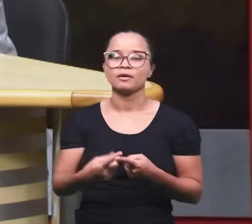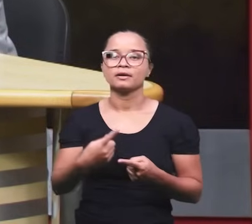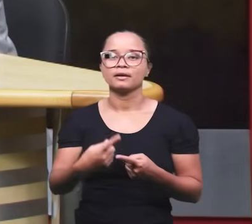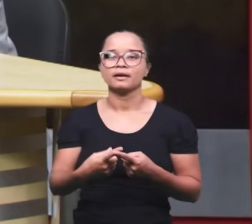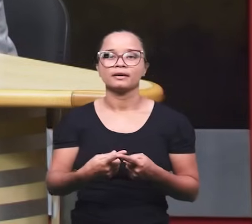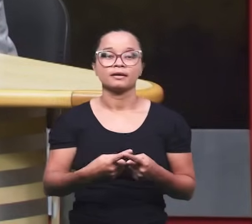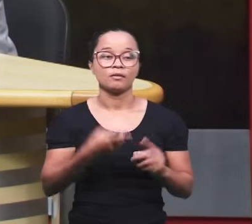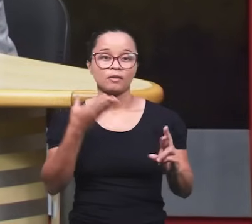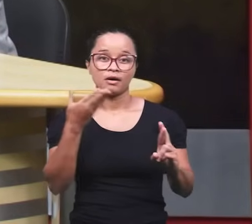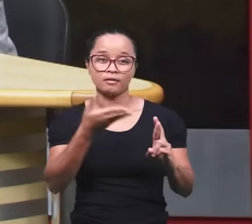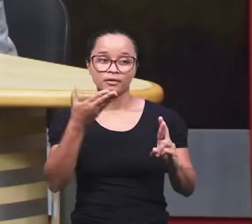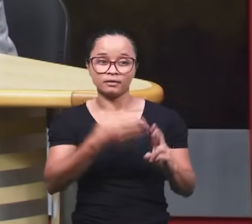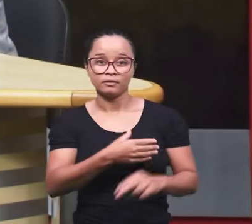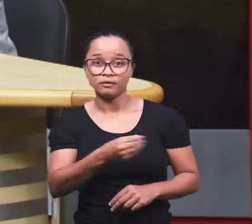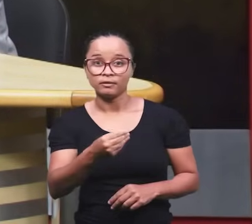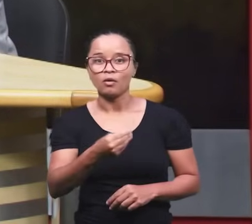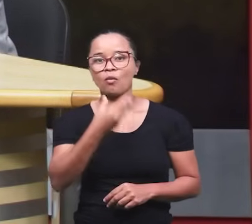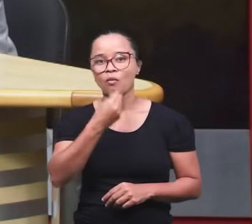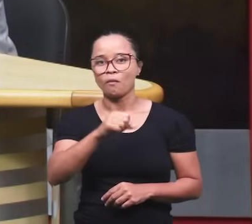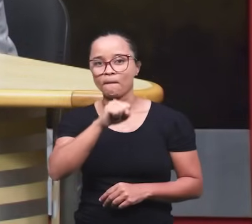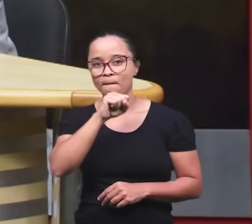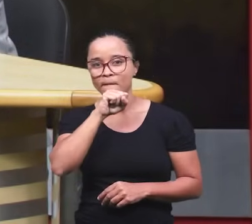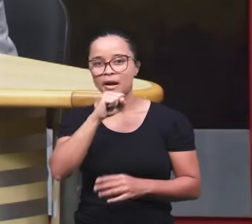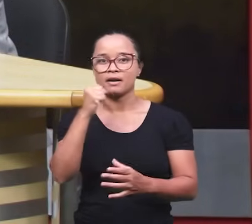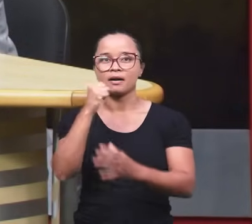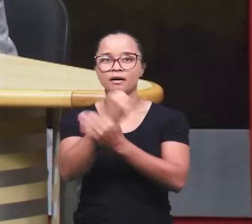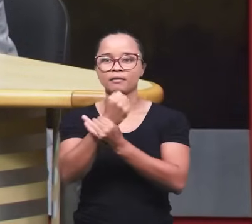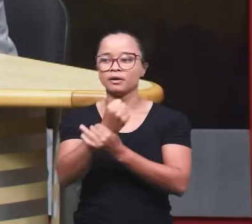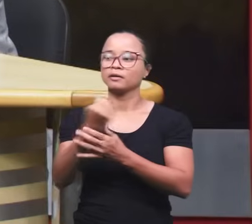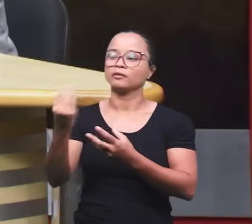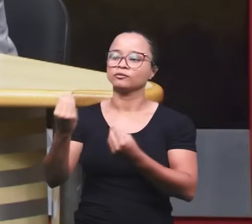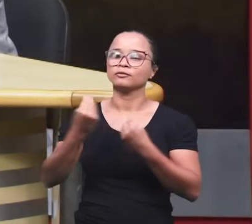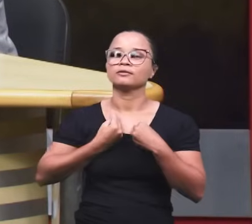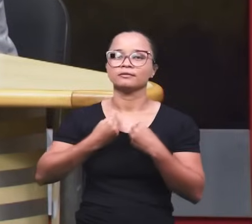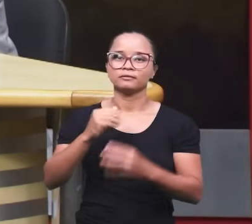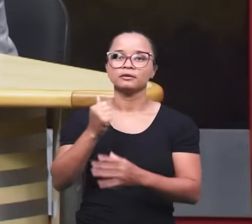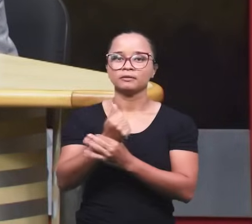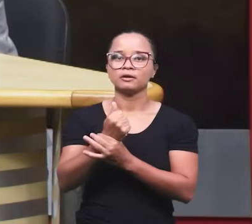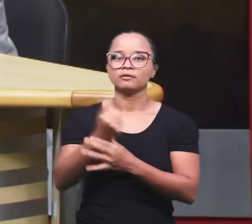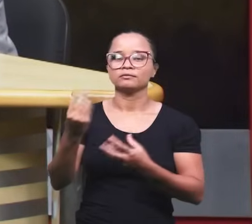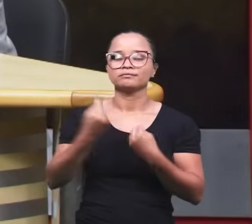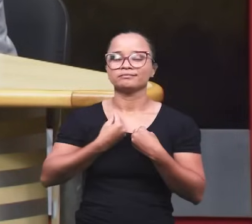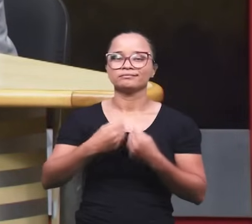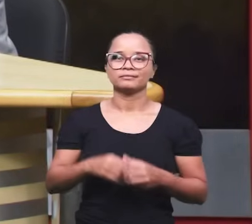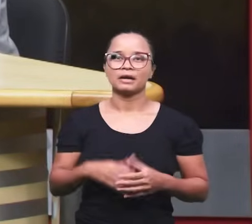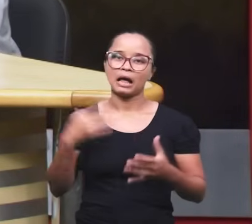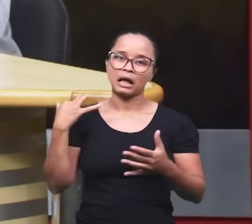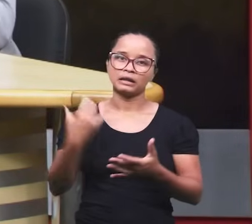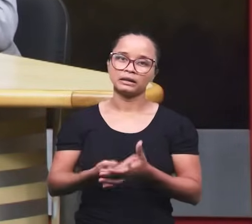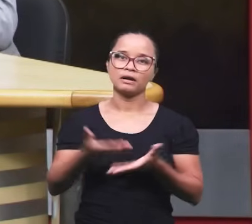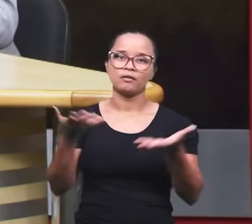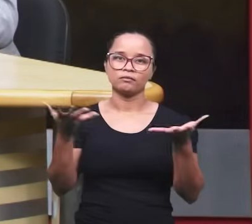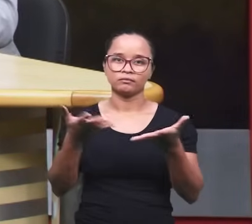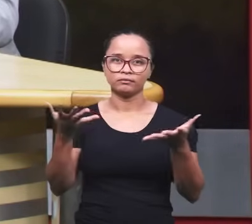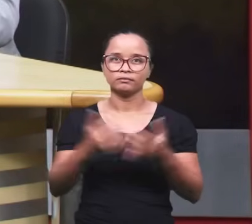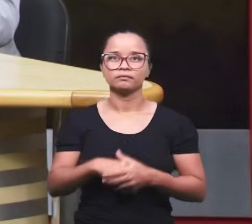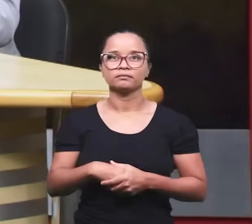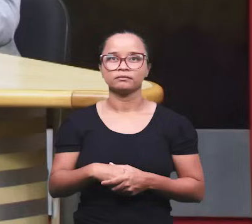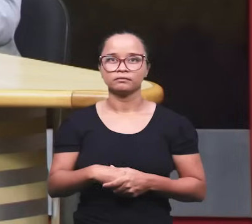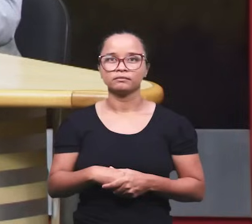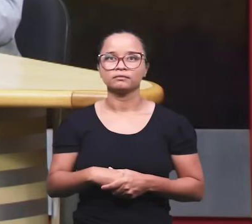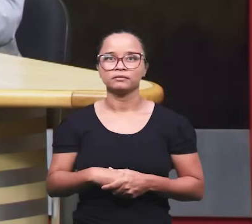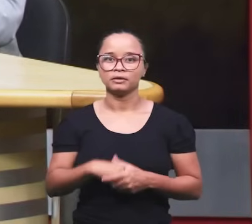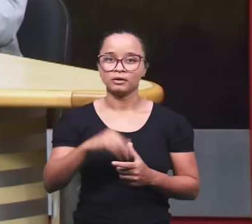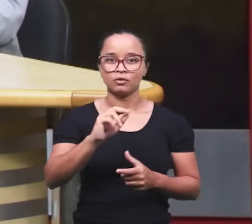referência né que os filhos usavam Neto todo mundo o pai Abraão o pai Abraão nos deu até hoje né até hoje o povo